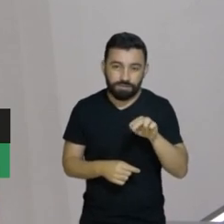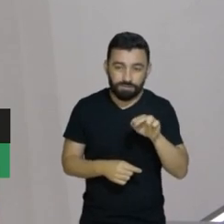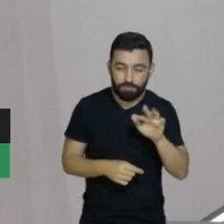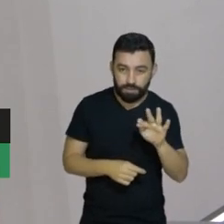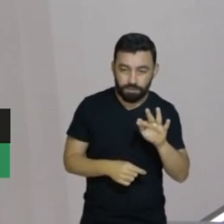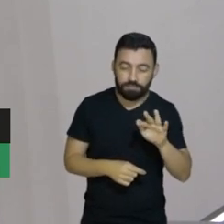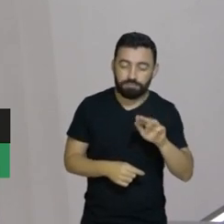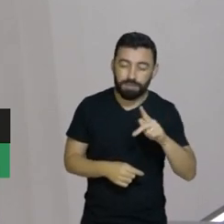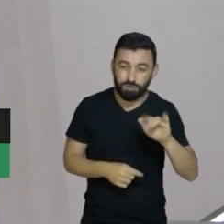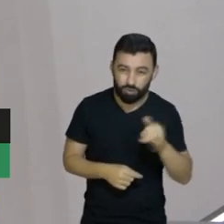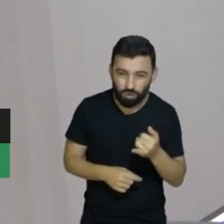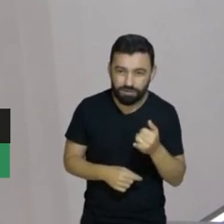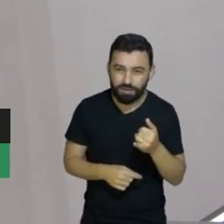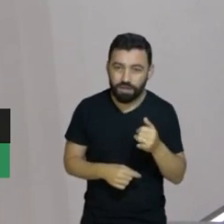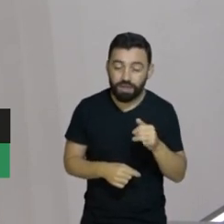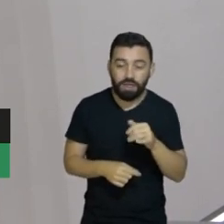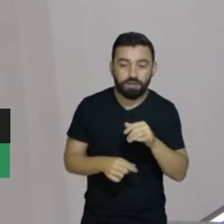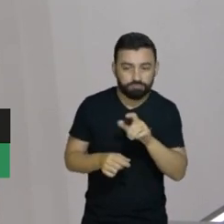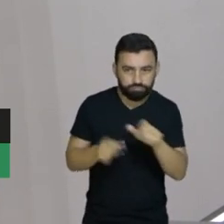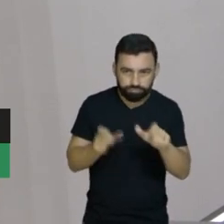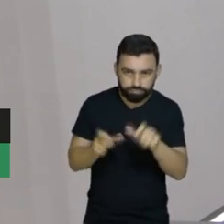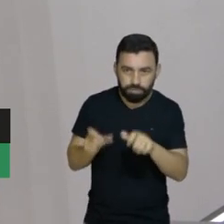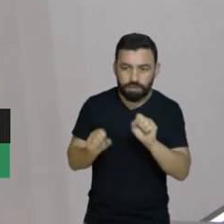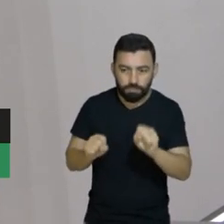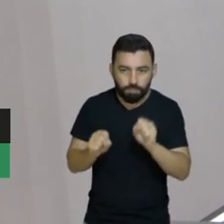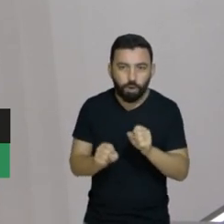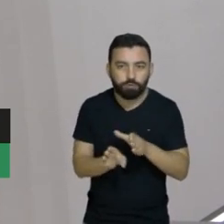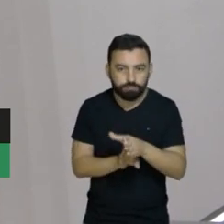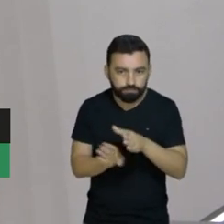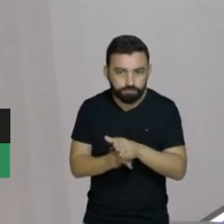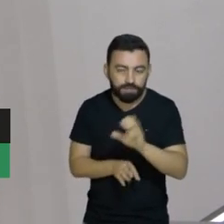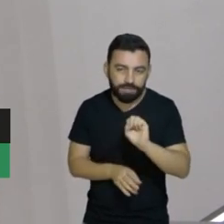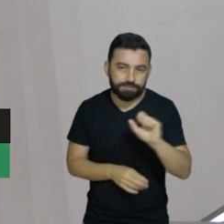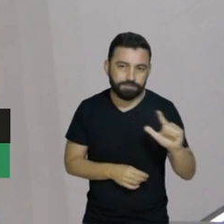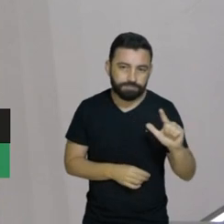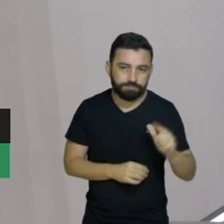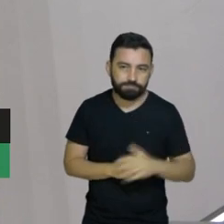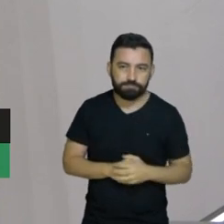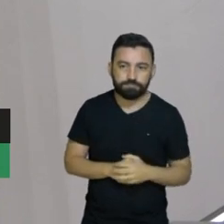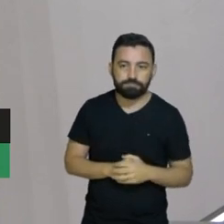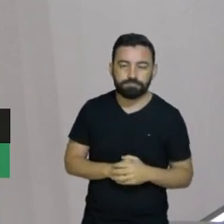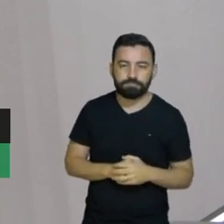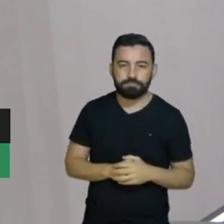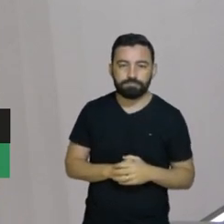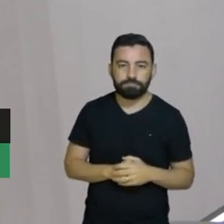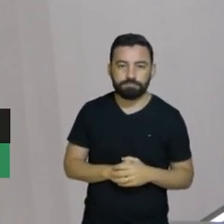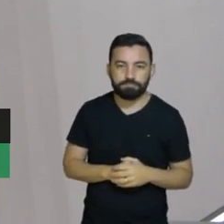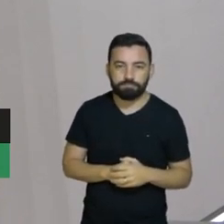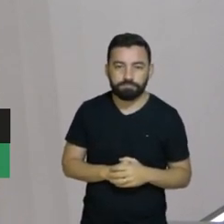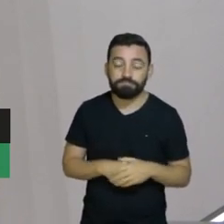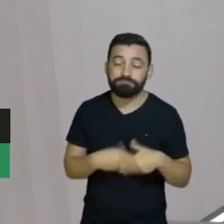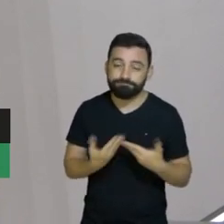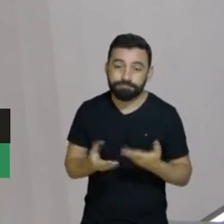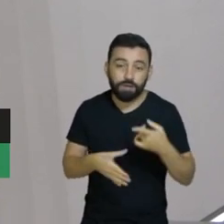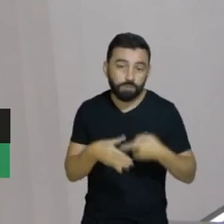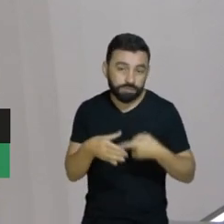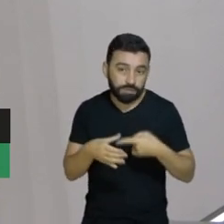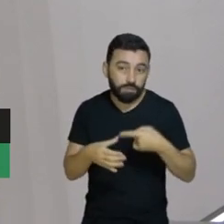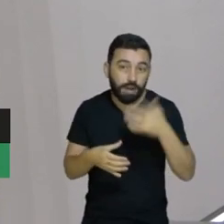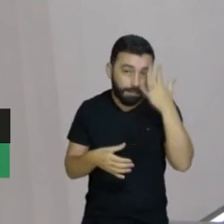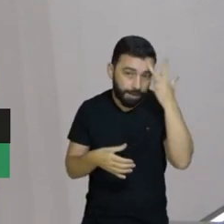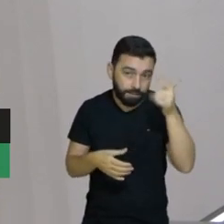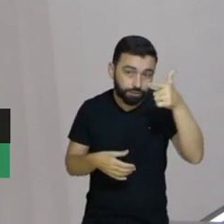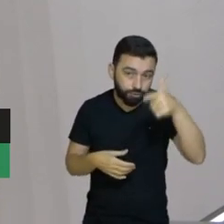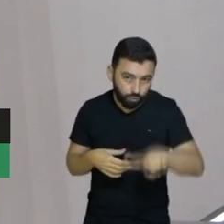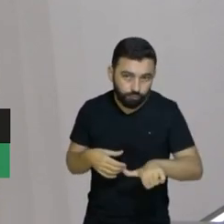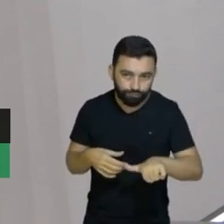sugestões legislativas na Comissão de Legislação Participativa. A comissão deve reunir-se amanhã